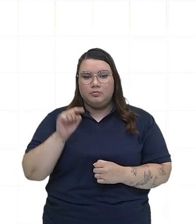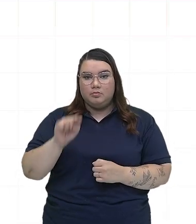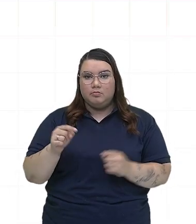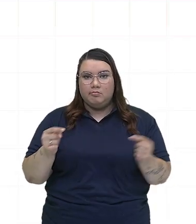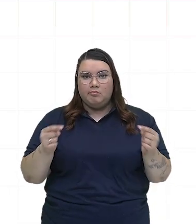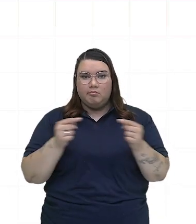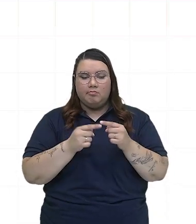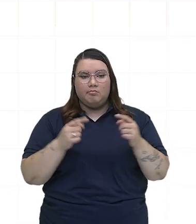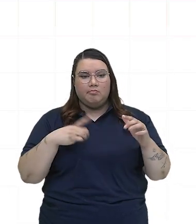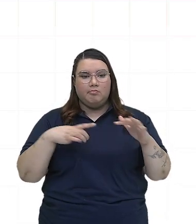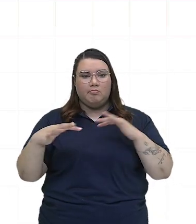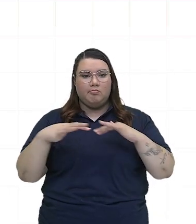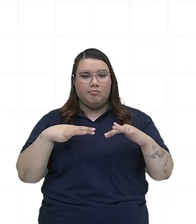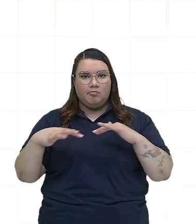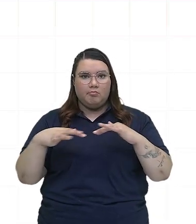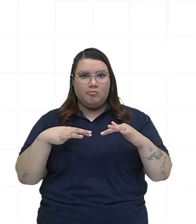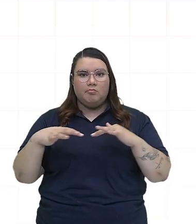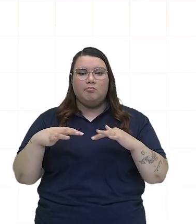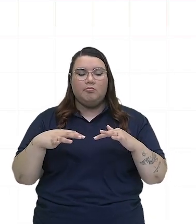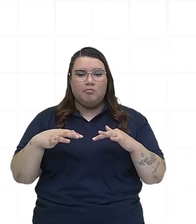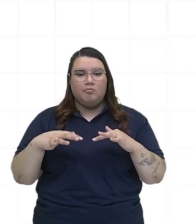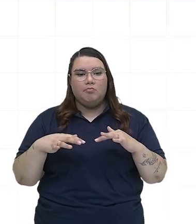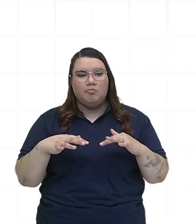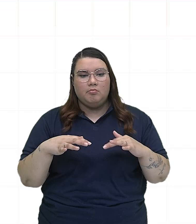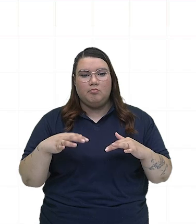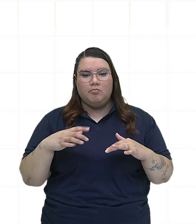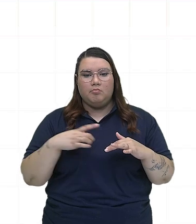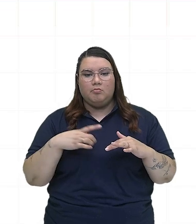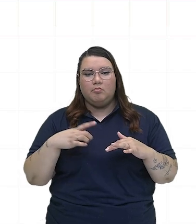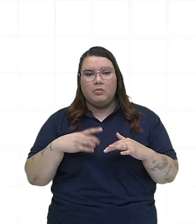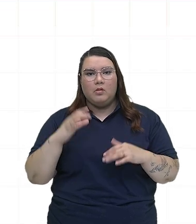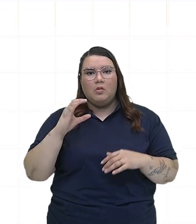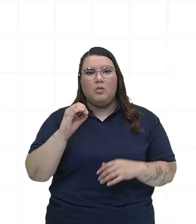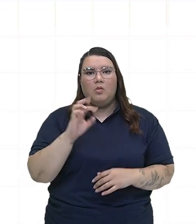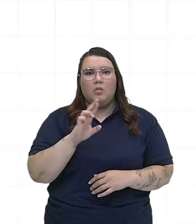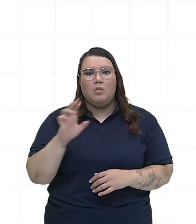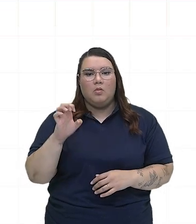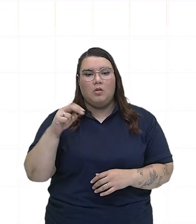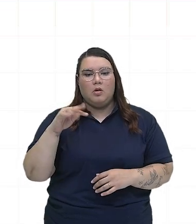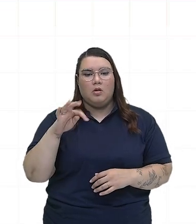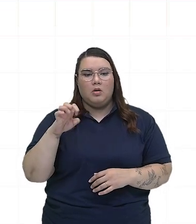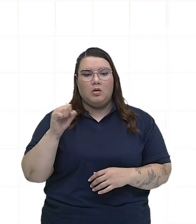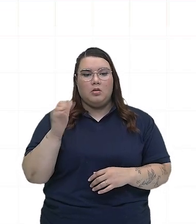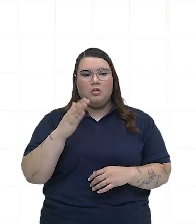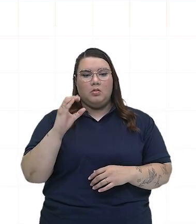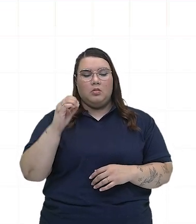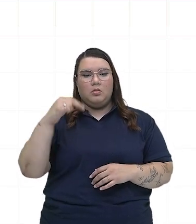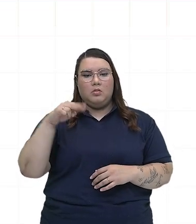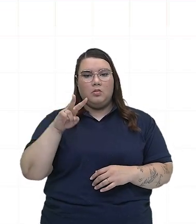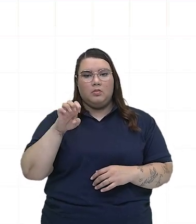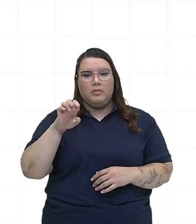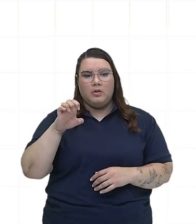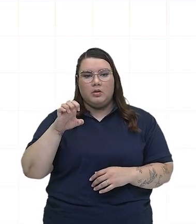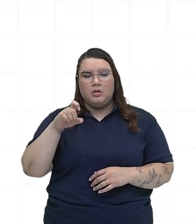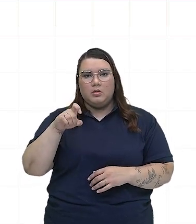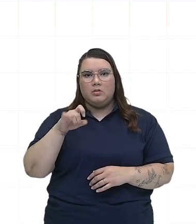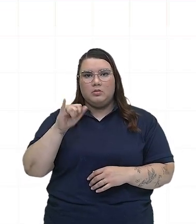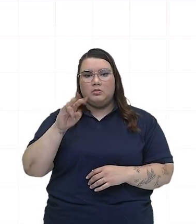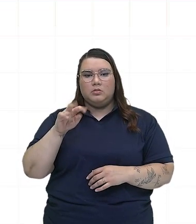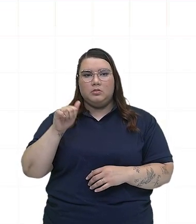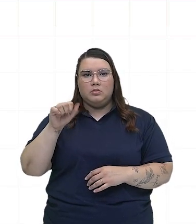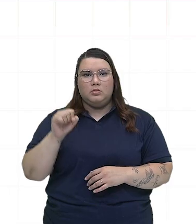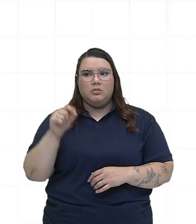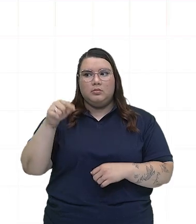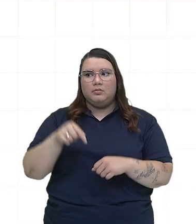placas elas se movimentam ali, né? E as correntes convectivas do manto, elas é